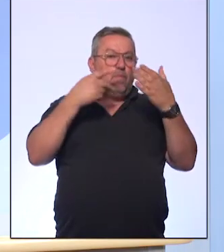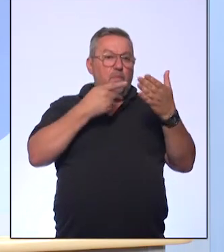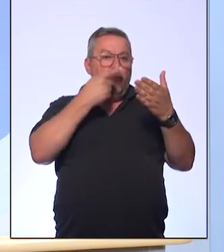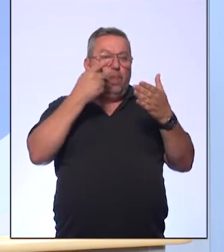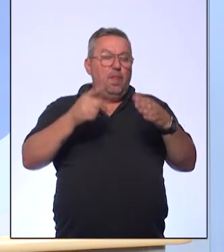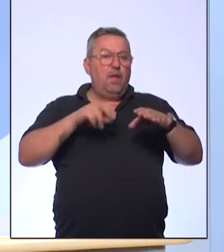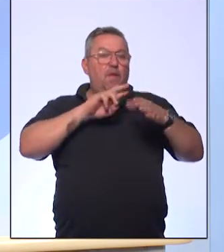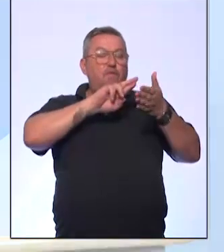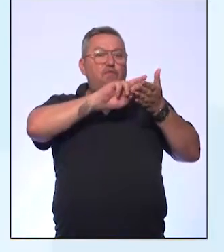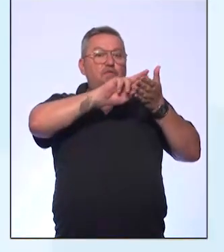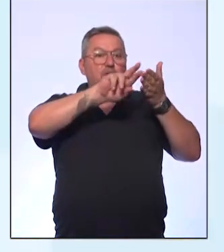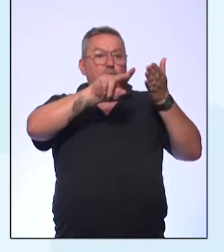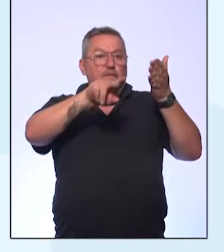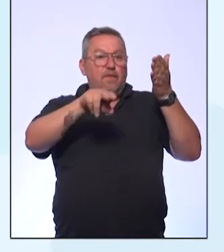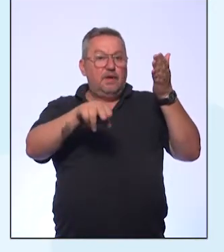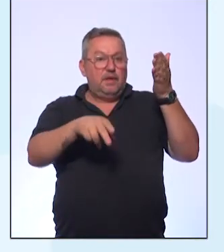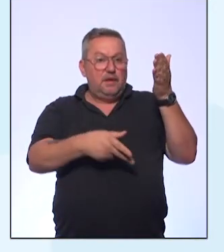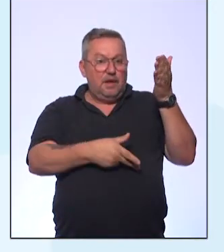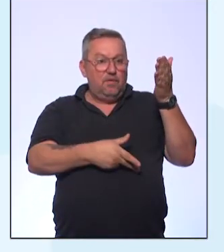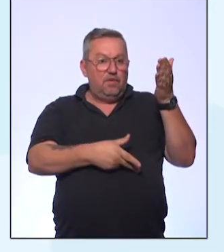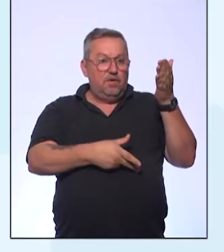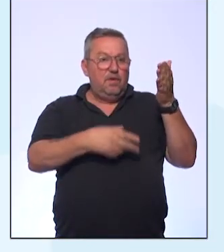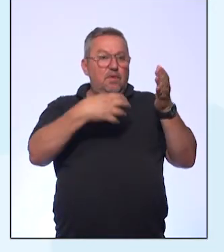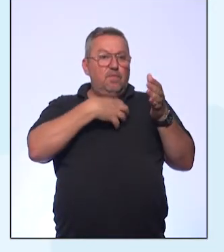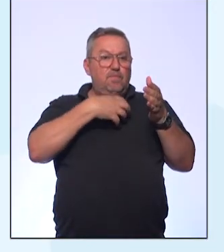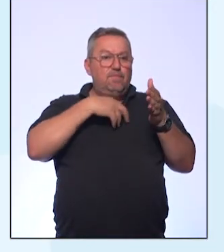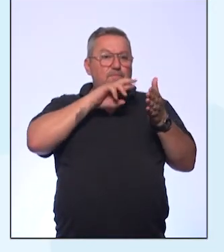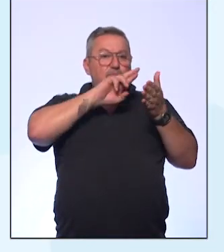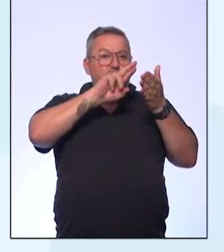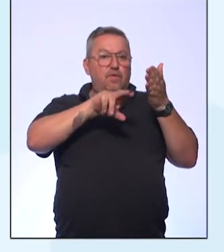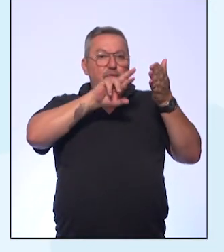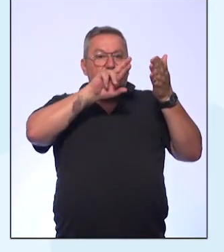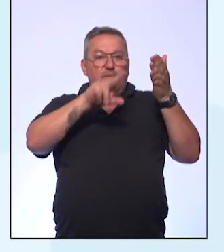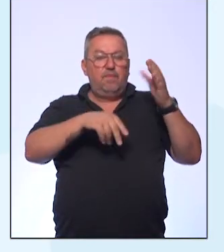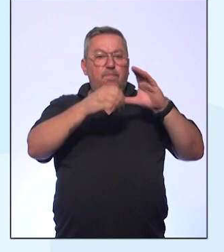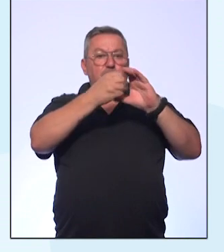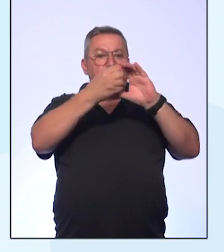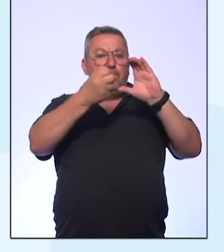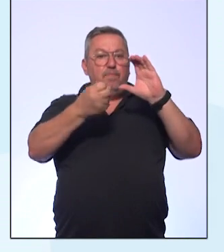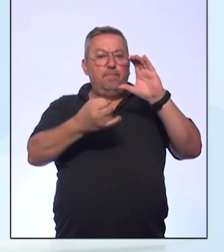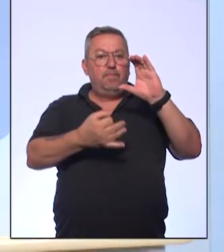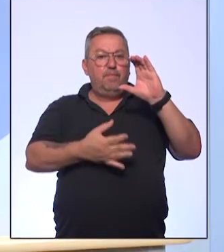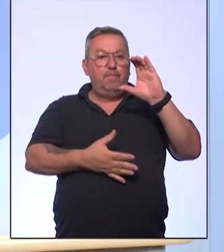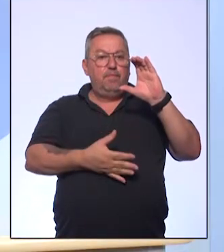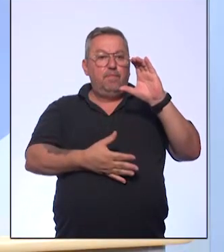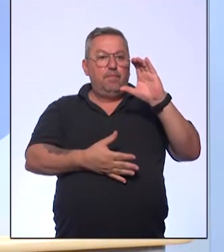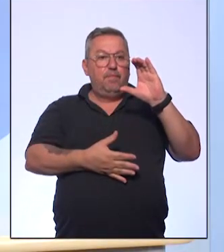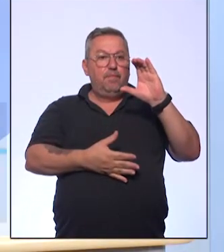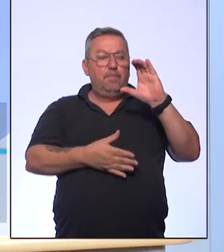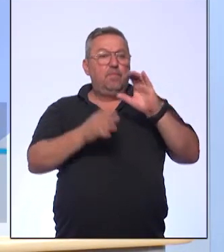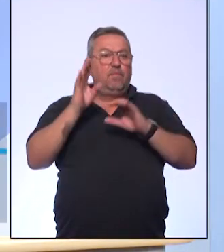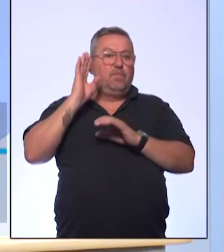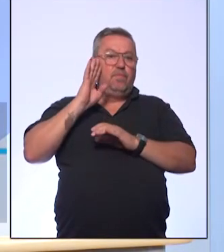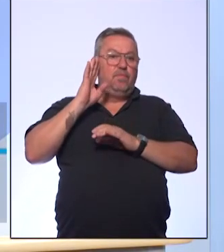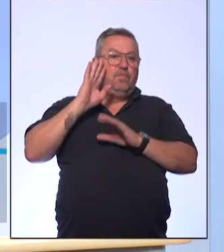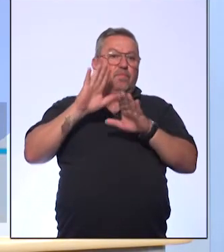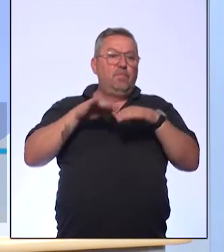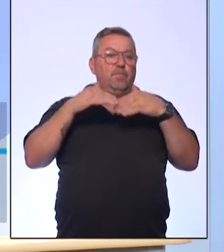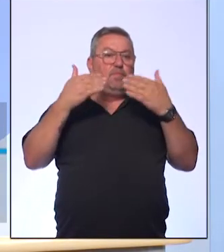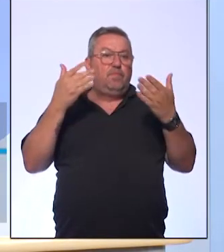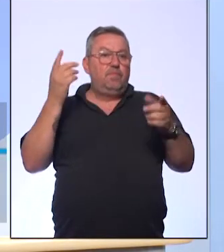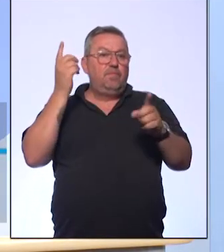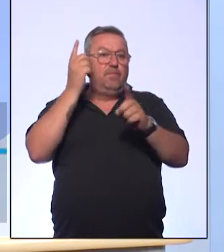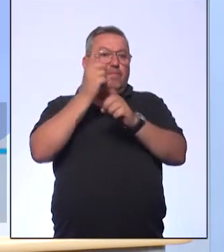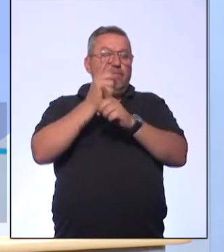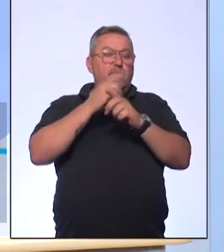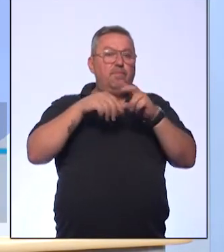em diversidade, né, condição que indica diferença nas características. O legal é que quando a gente encontra